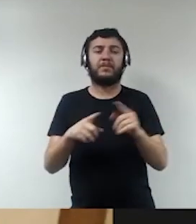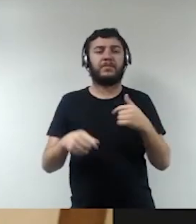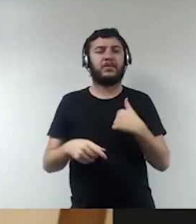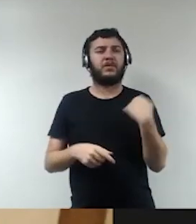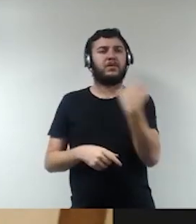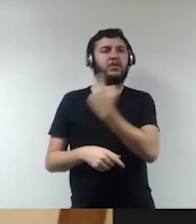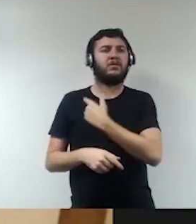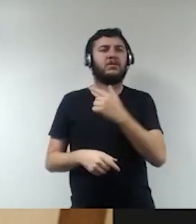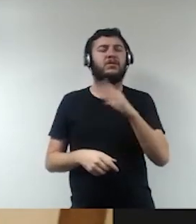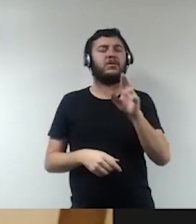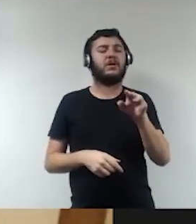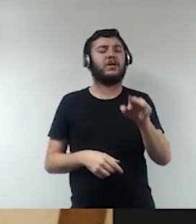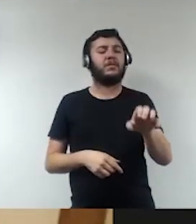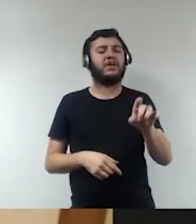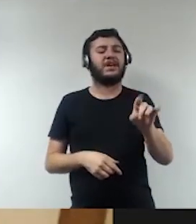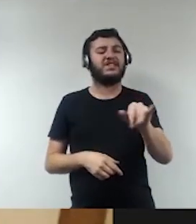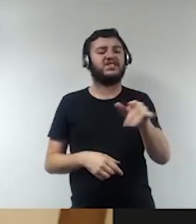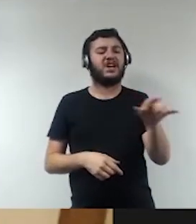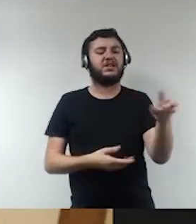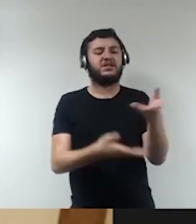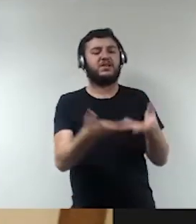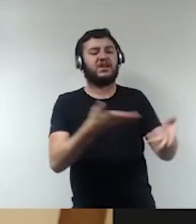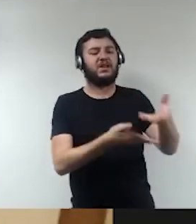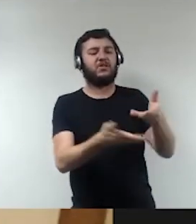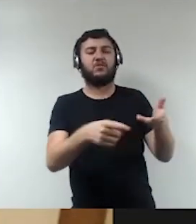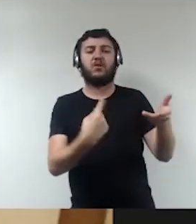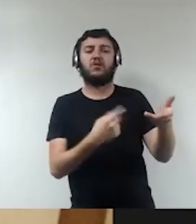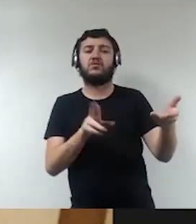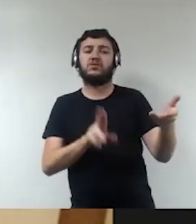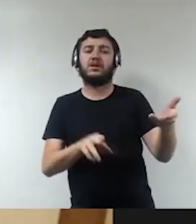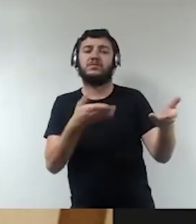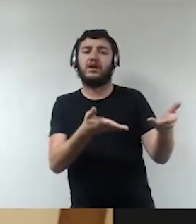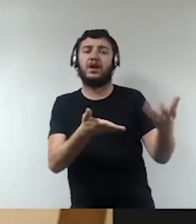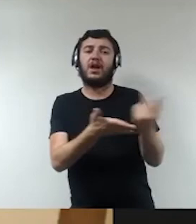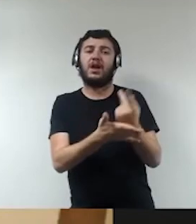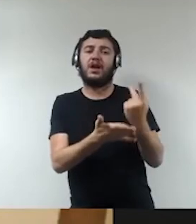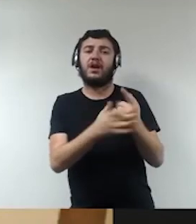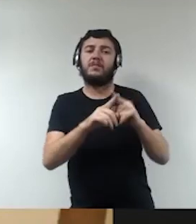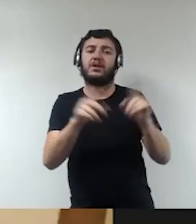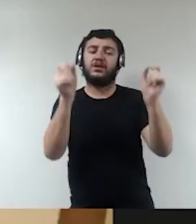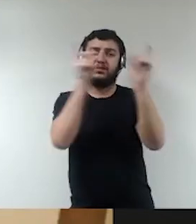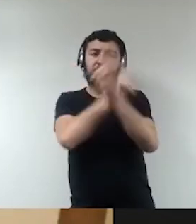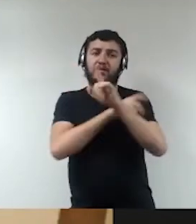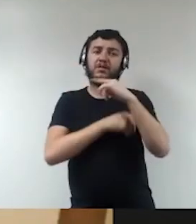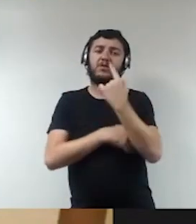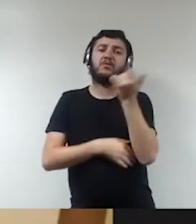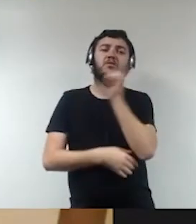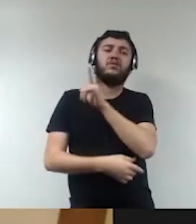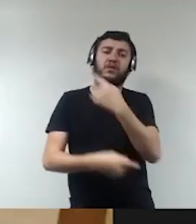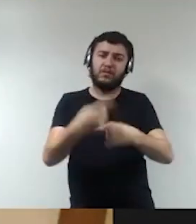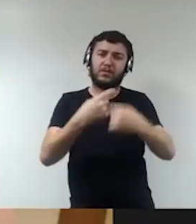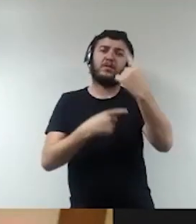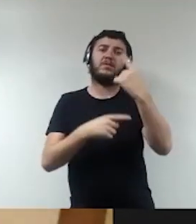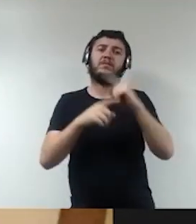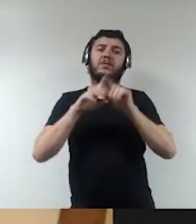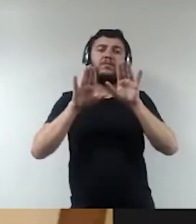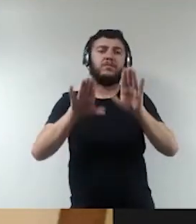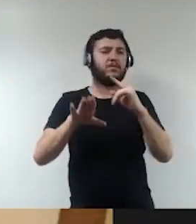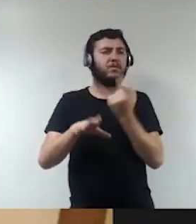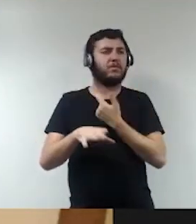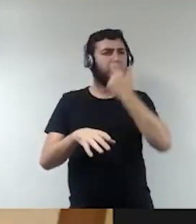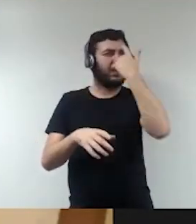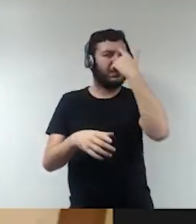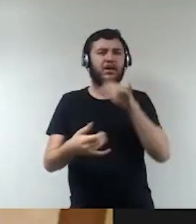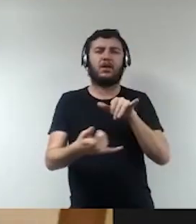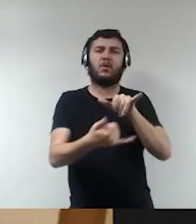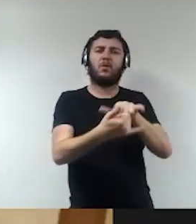mediação judicial, e por isso até essa dificuldade ainda para ultrapassar, e desde que a gente pensa em conciliação